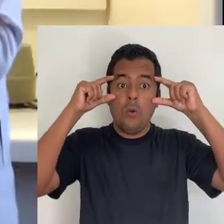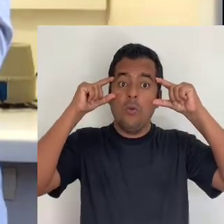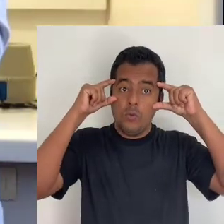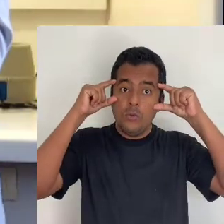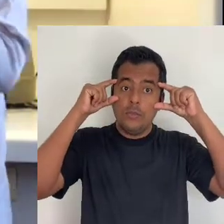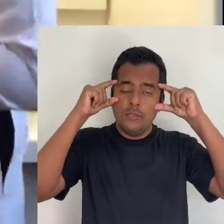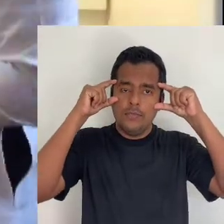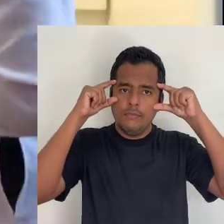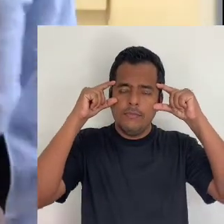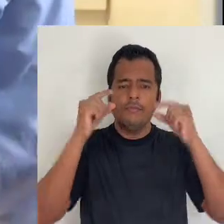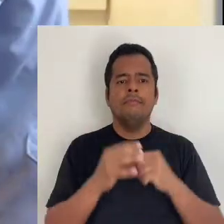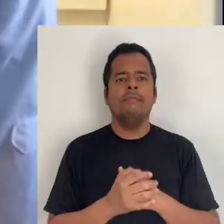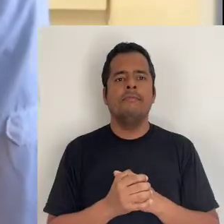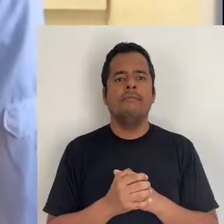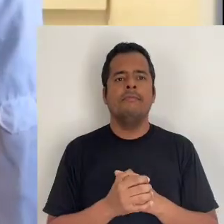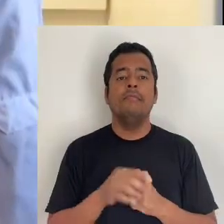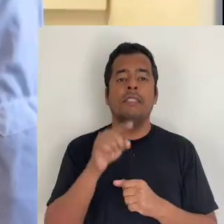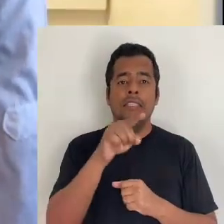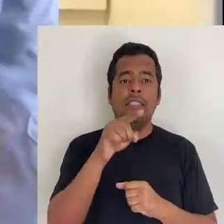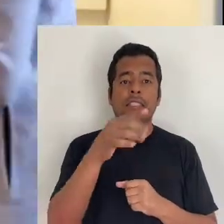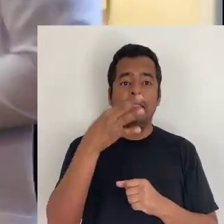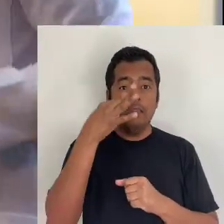Óculos de proteção.